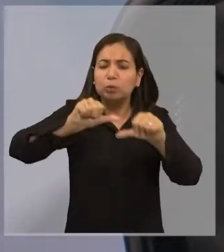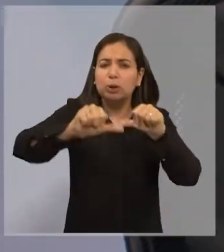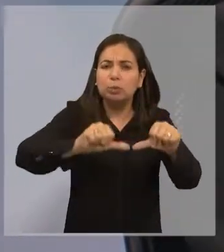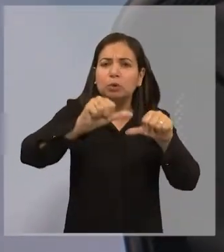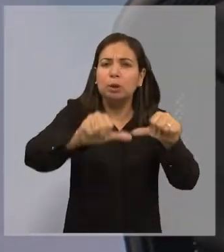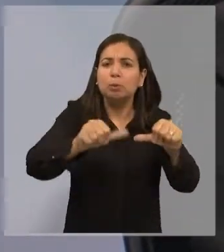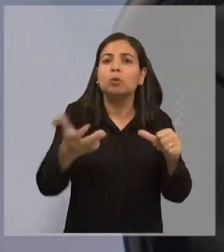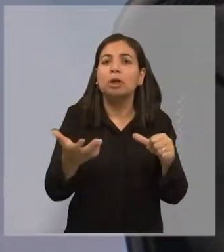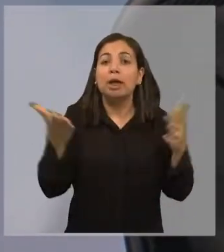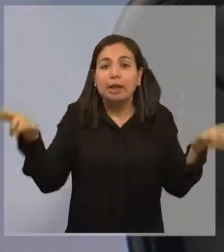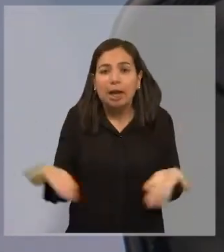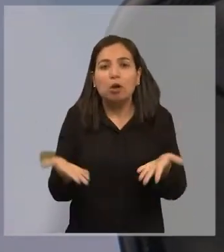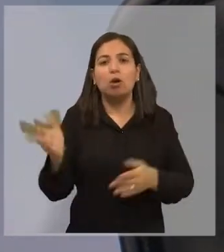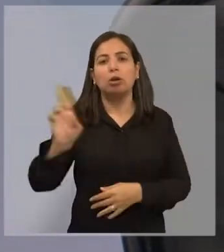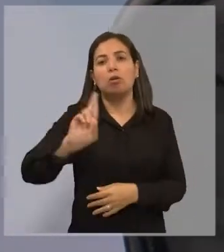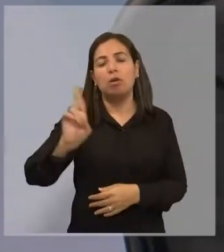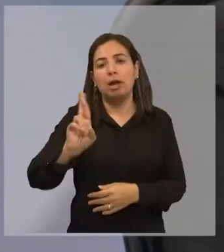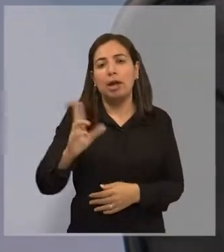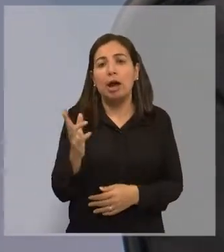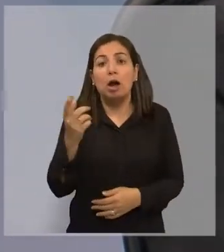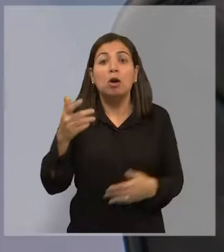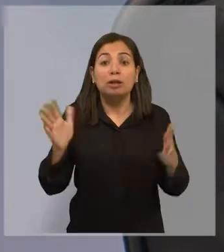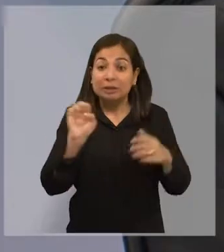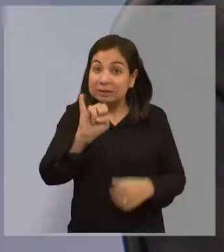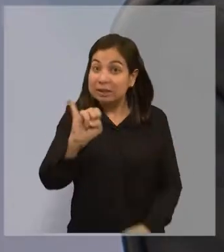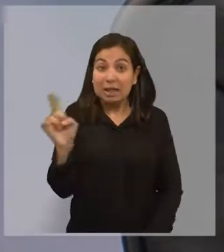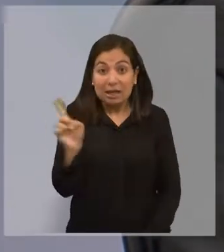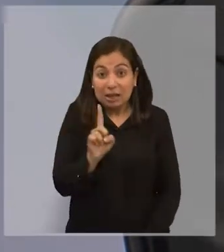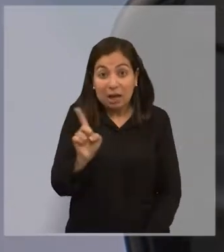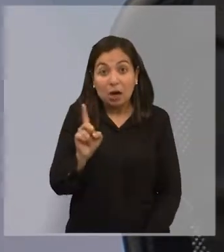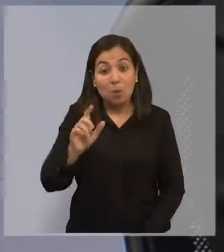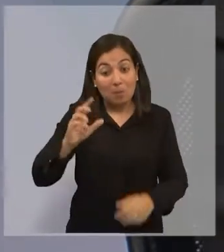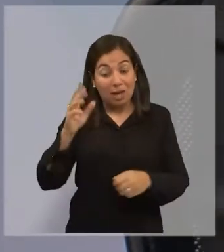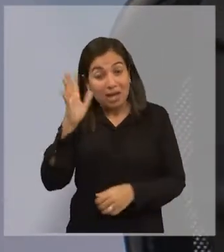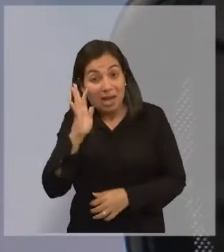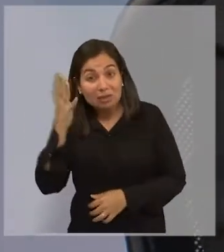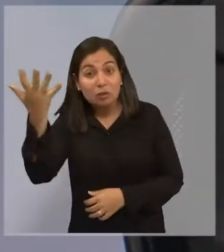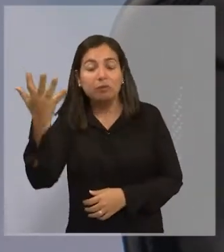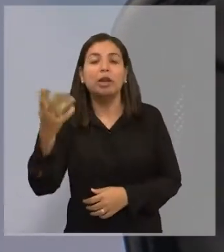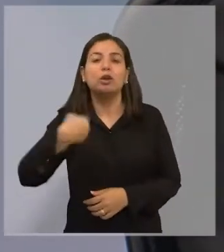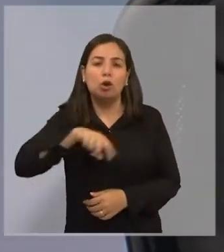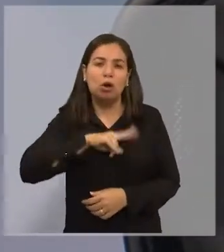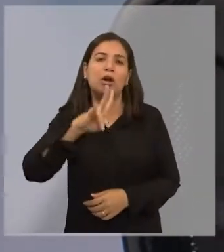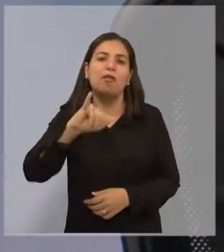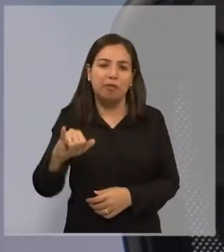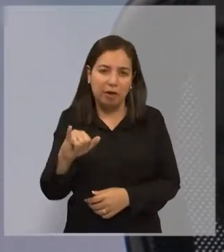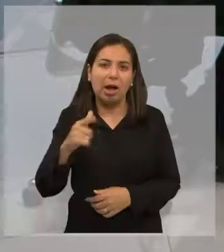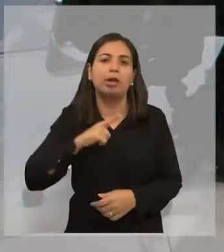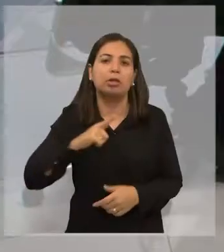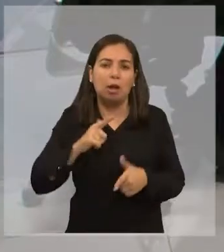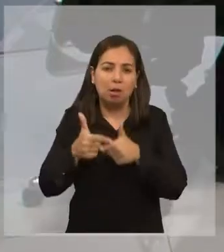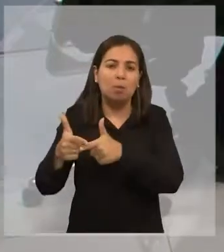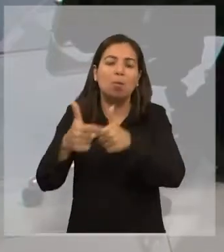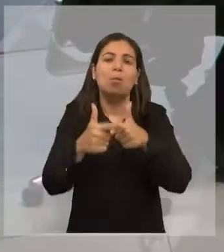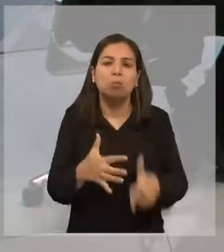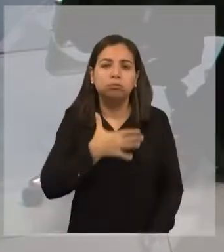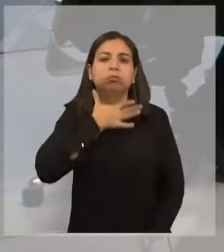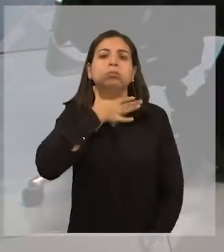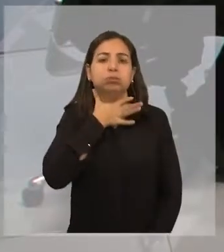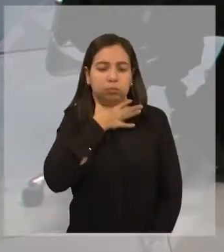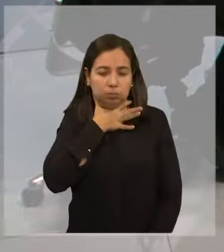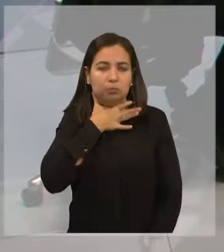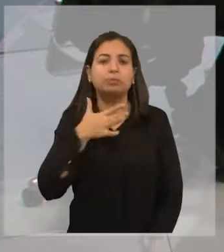comprometidos realmente com a estabilidade monetária. Senão nós vamos realmente viver sucessivamente em crise. Essas crises criam